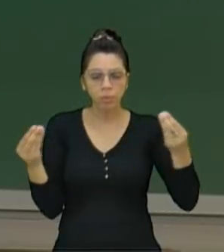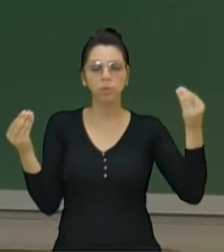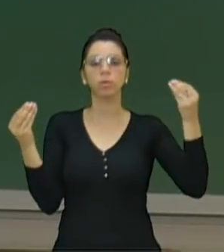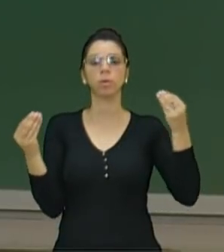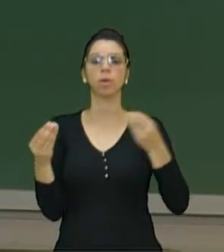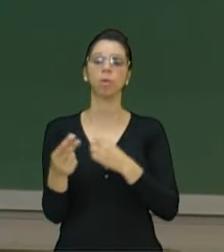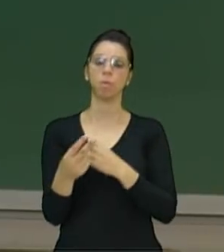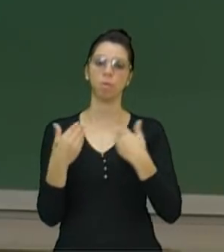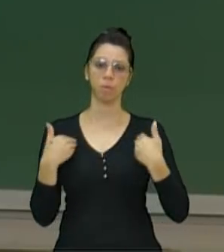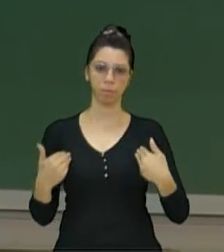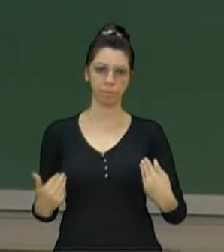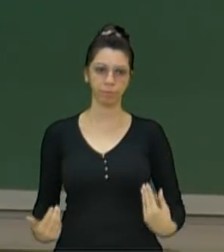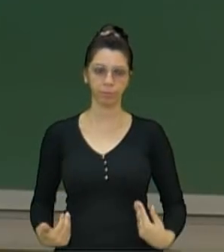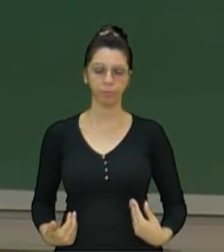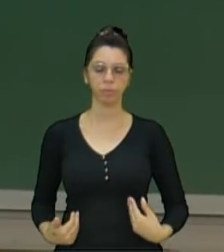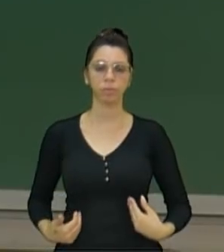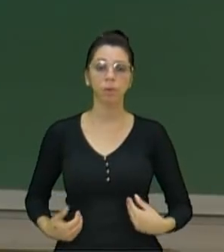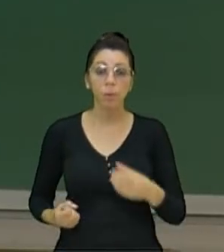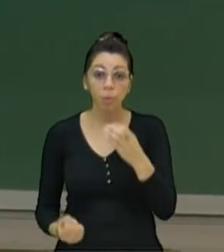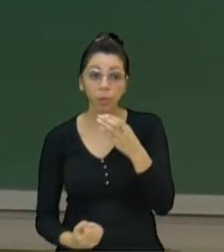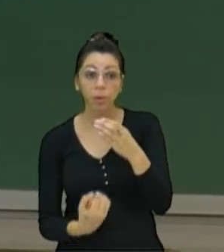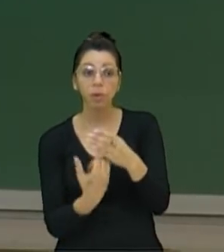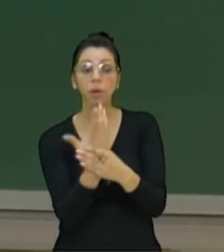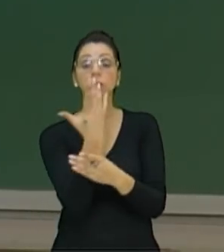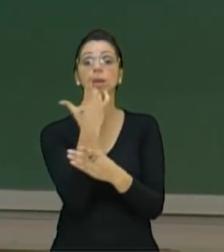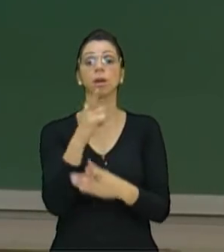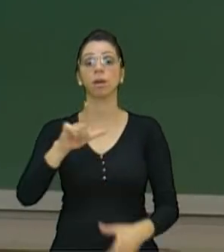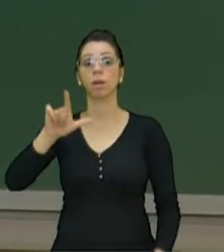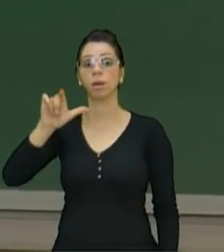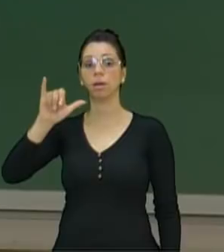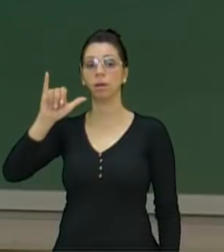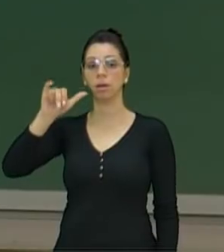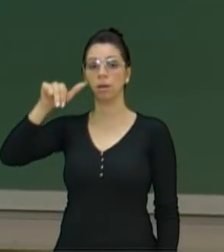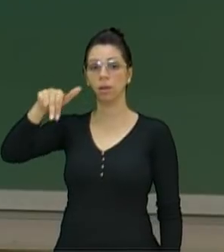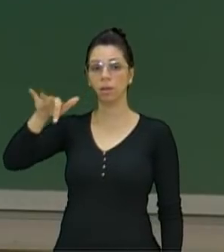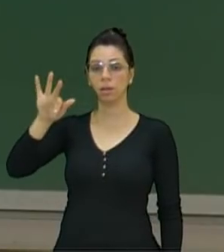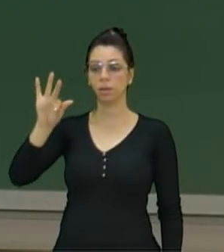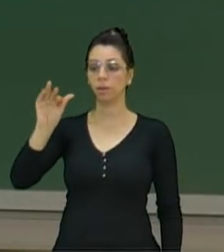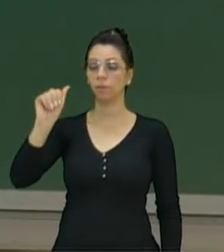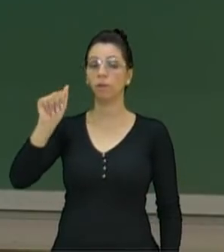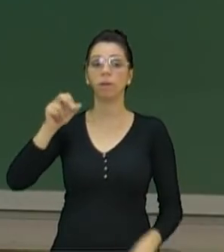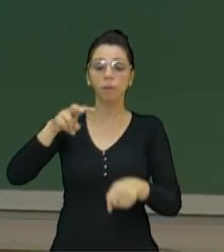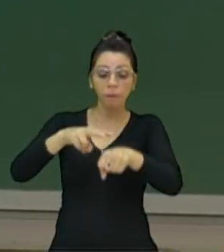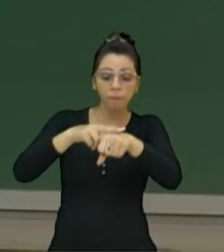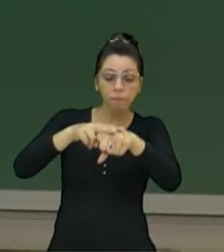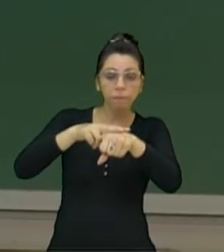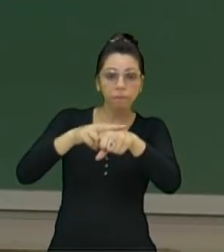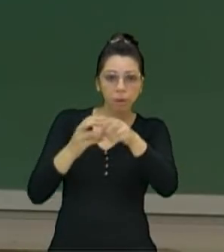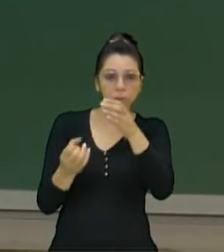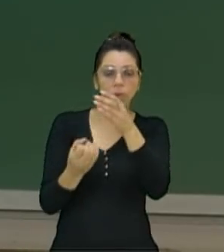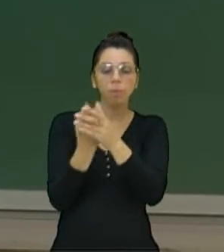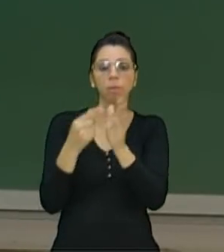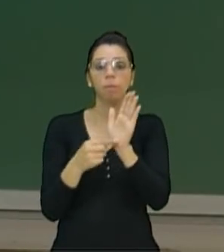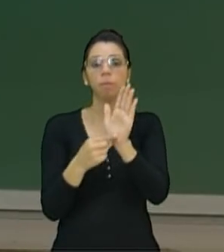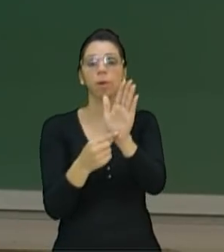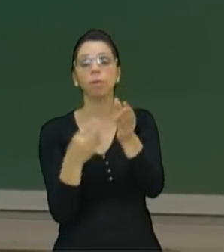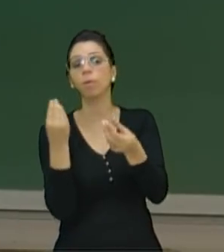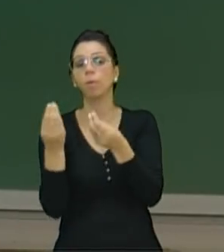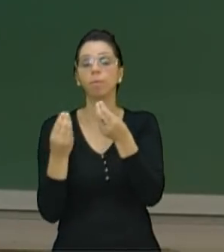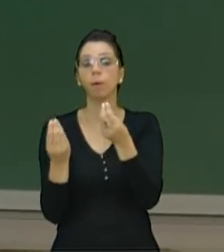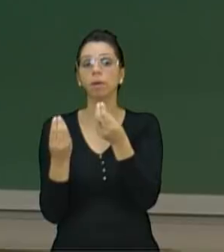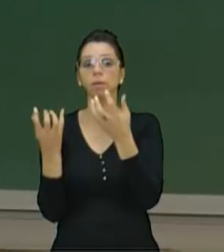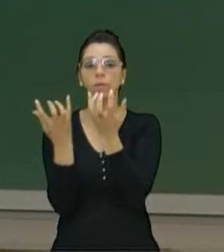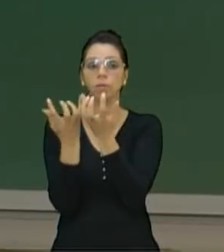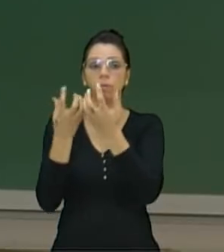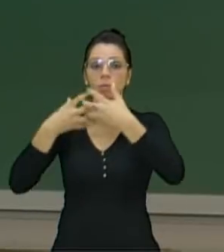nosso corpo. E é isso que forma a linfa. Então, em verde aqui, está mostrando, tá, a formação da linfa. Aqui é a mesma coisa, ó,